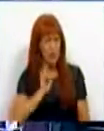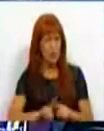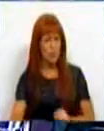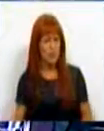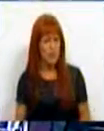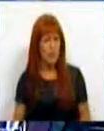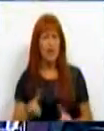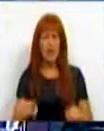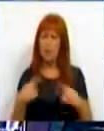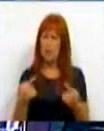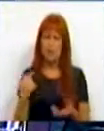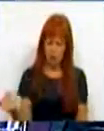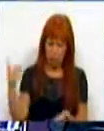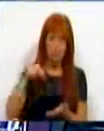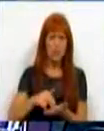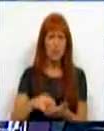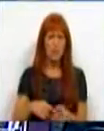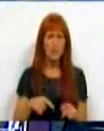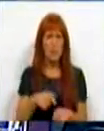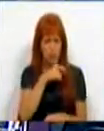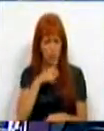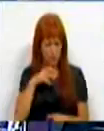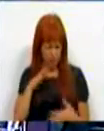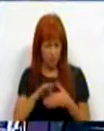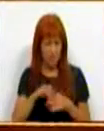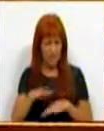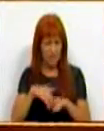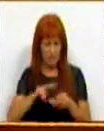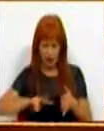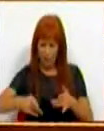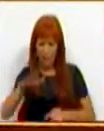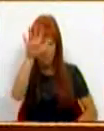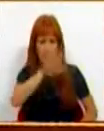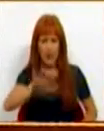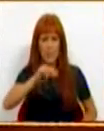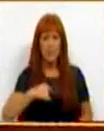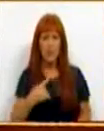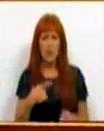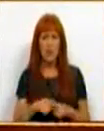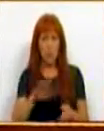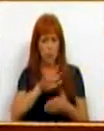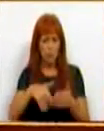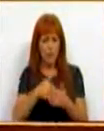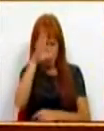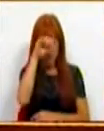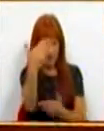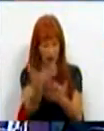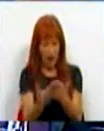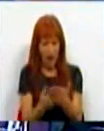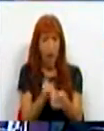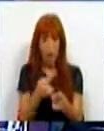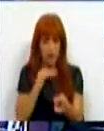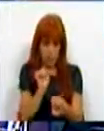Deputada, que depois daqui ter vindo e de me ter comprometido a fazer reformas no mapa, de constar do programa do governo a que